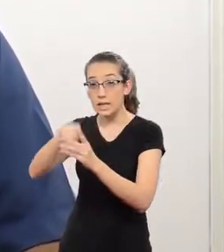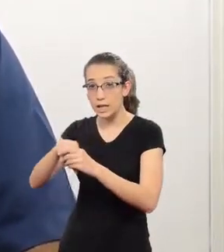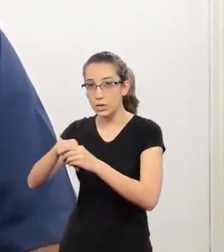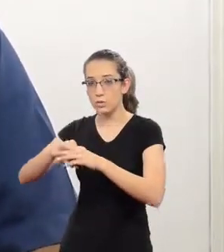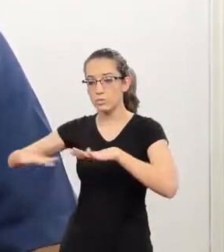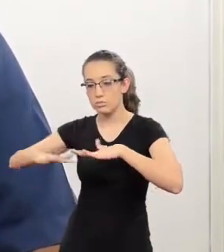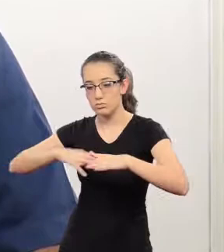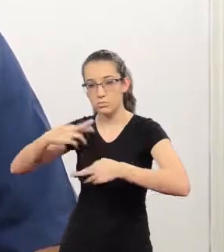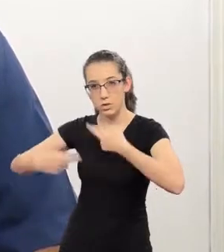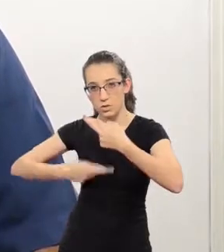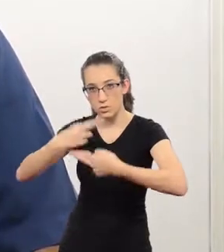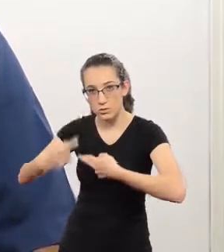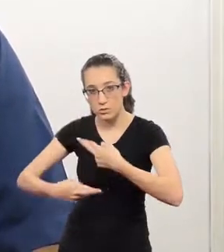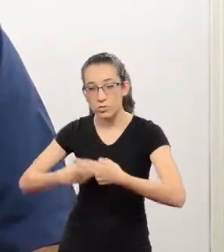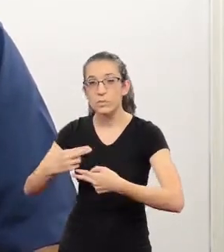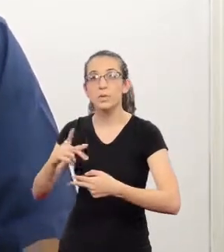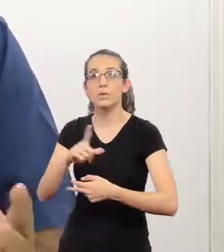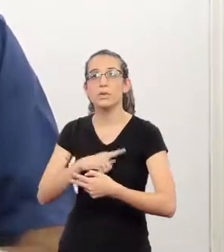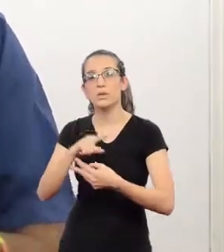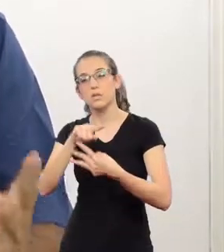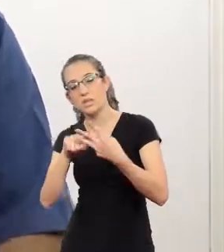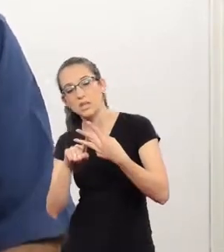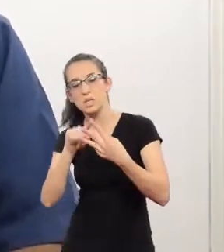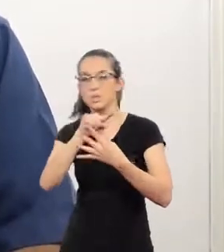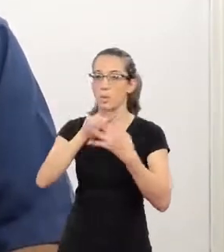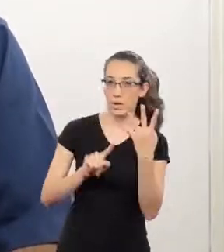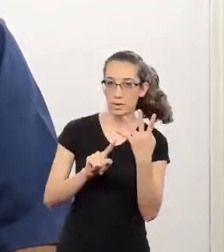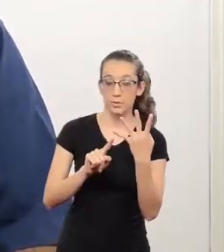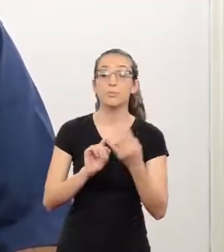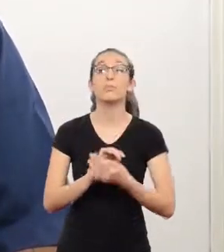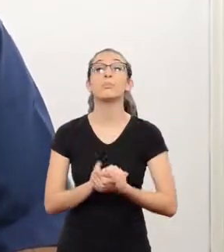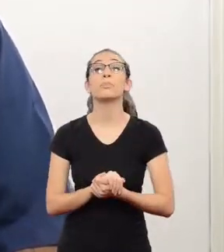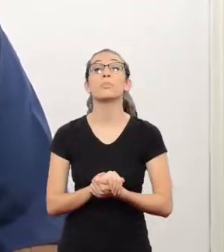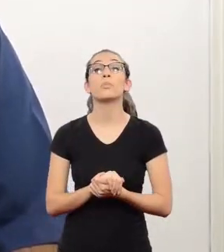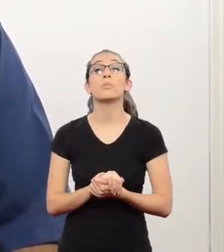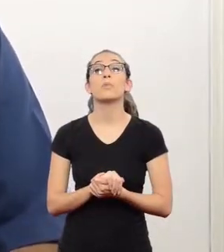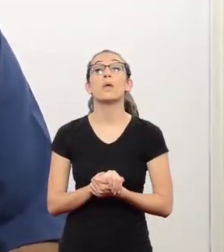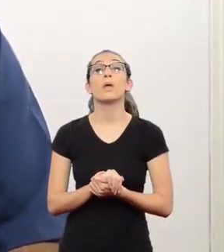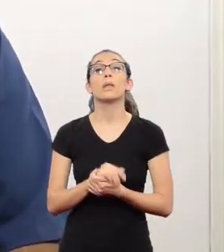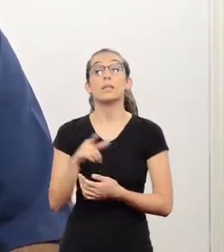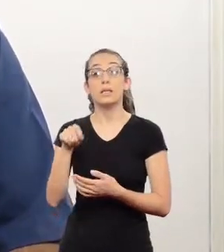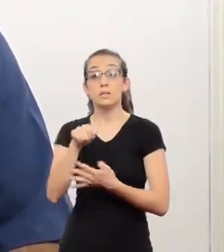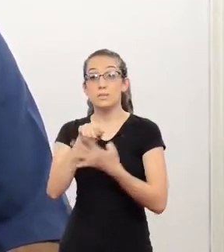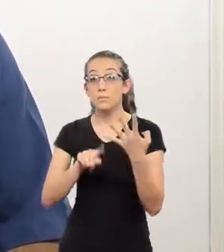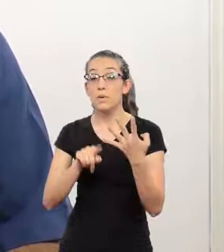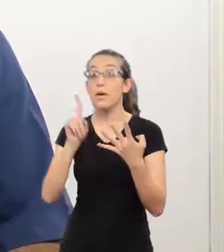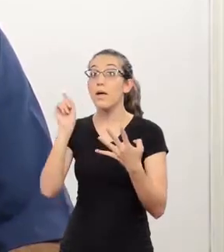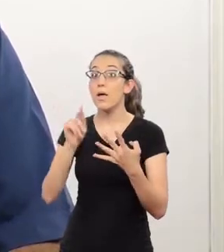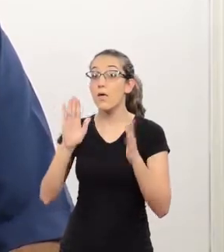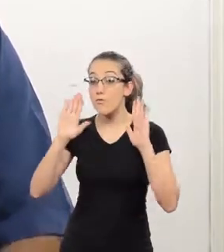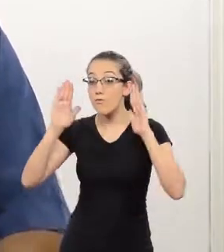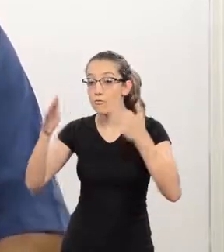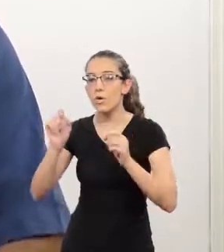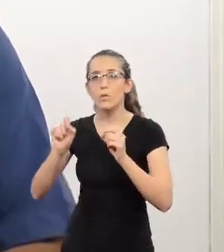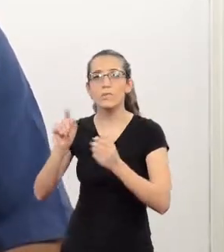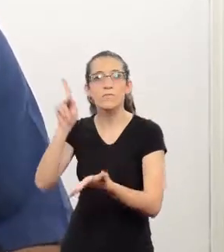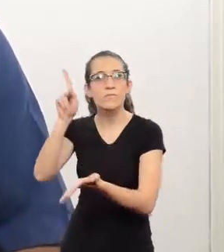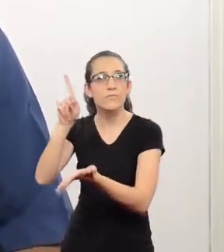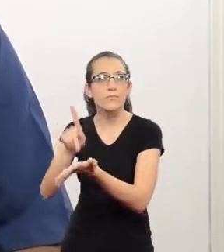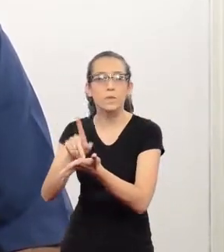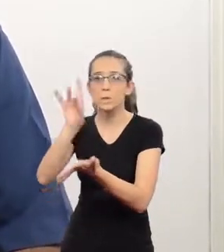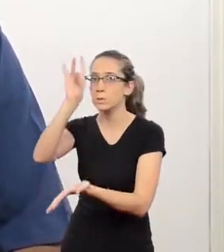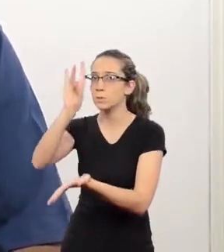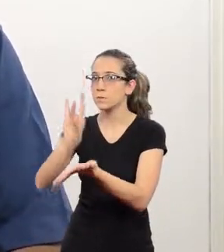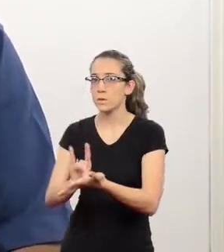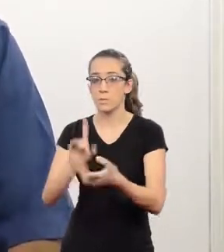movimento da reforma da igreja cristã três ou quatro pilares e esses pilares se fundamentam em 4 verdades